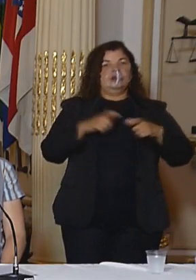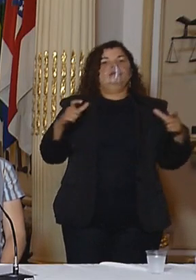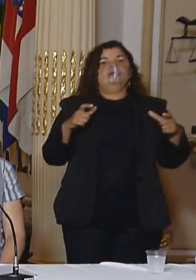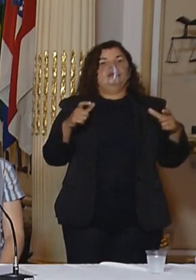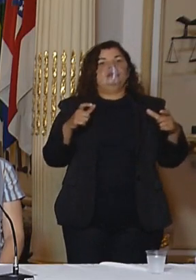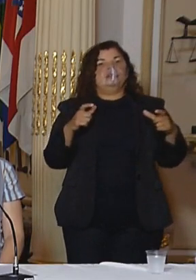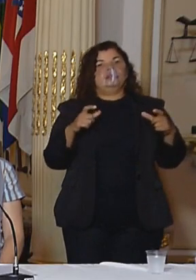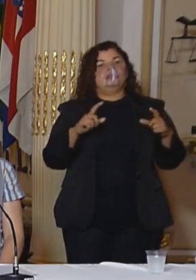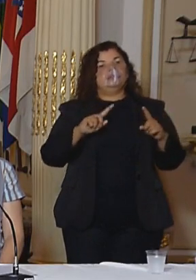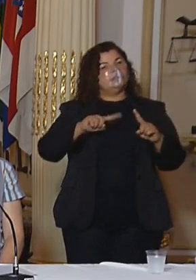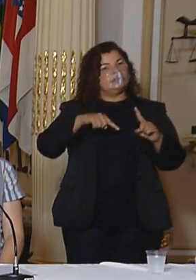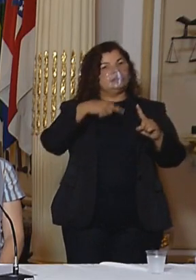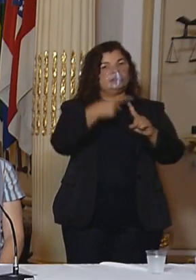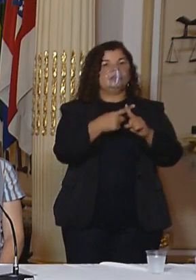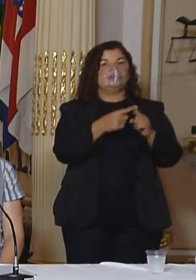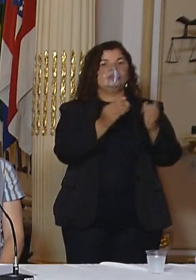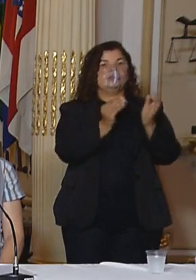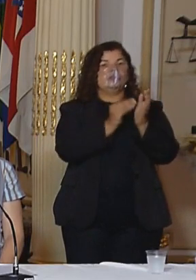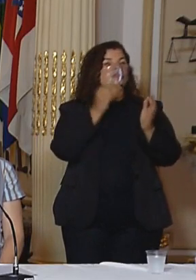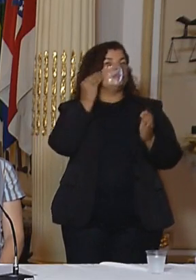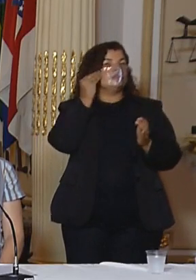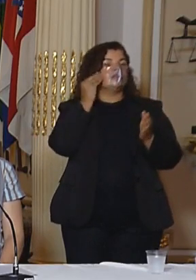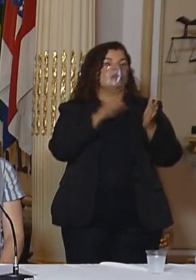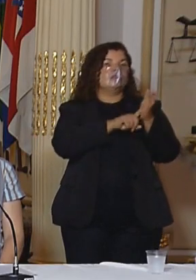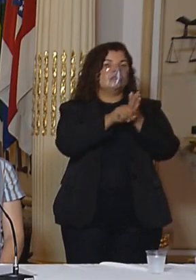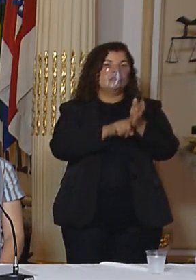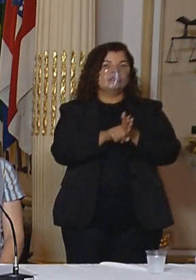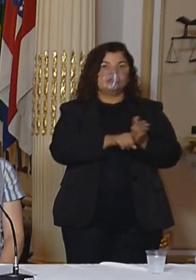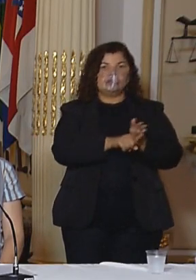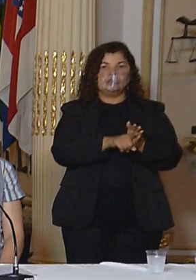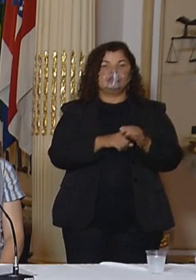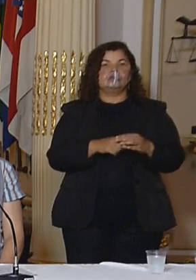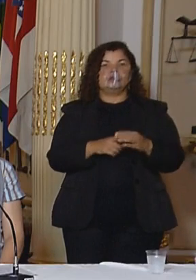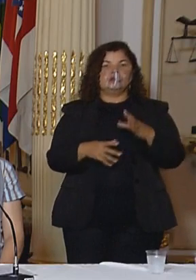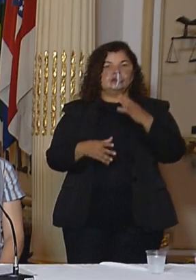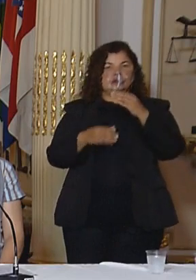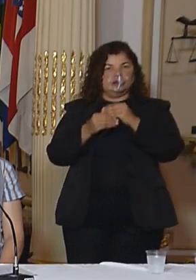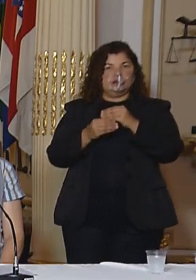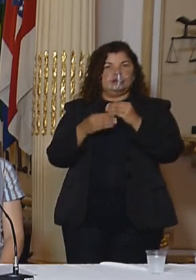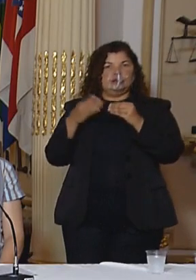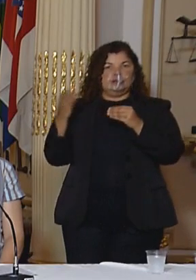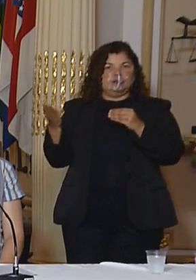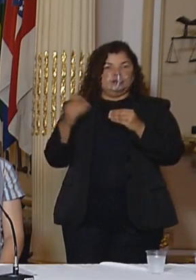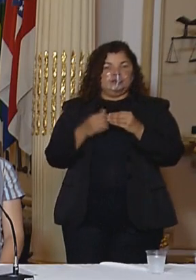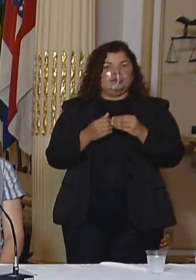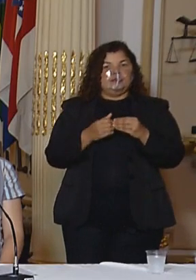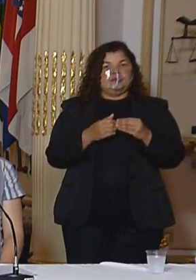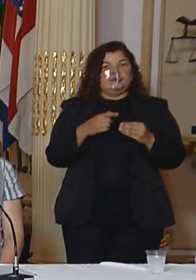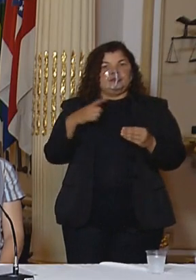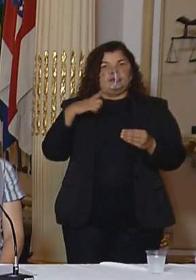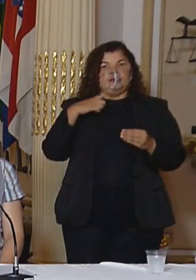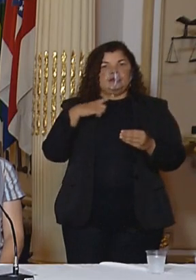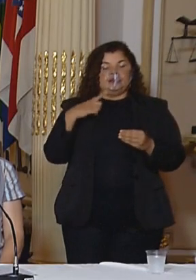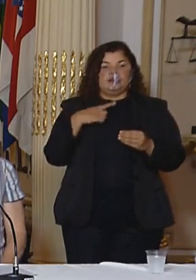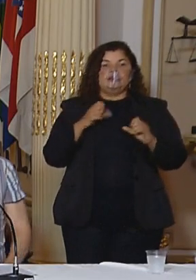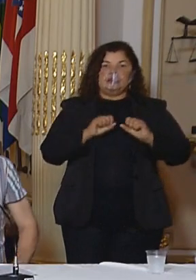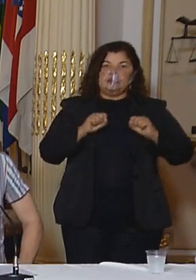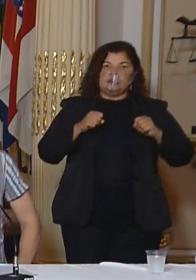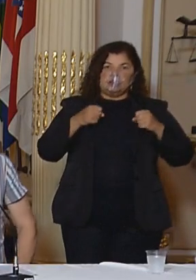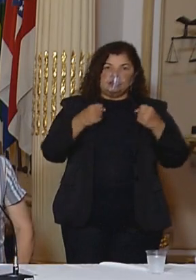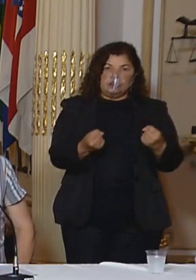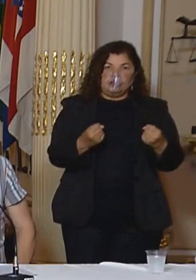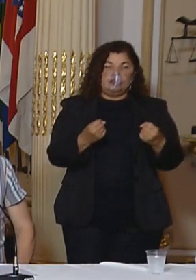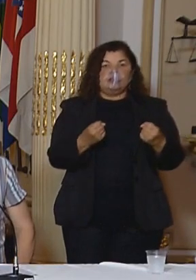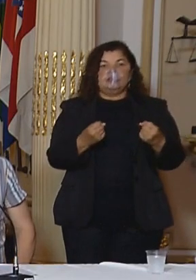mais a nossa capacidade de testagem. Doutor Jailson. Só queria complementar dizendo o seguinte: além desse enorme esforço de